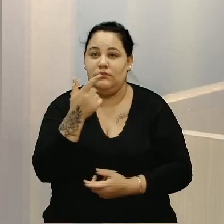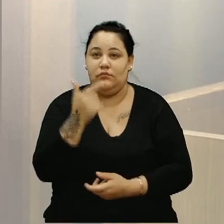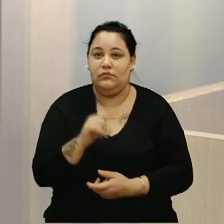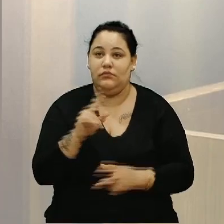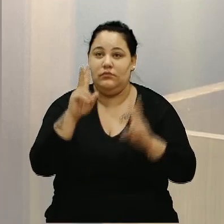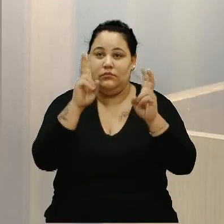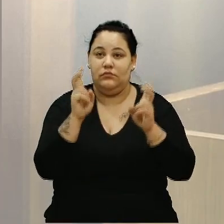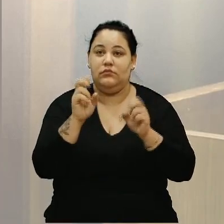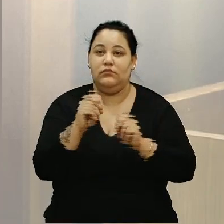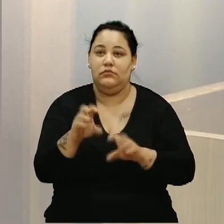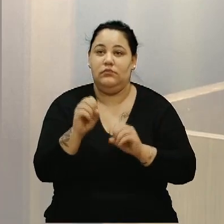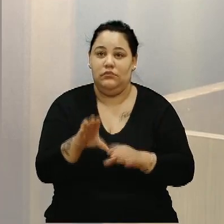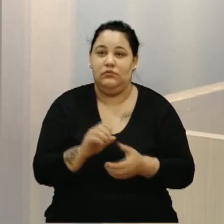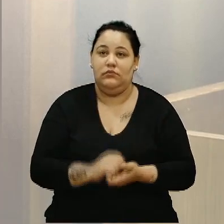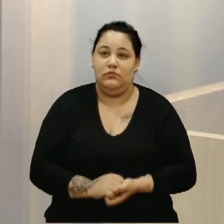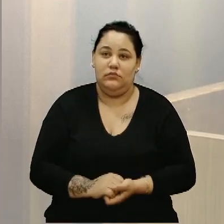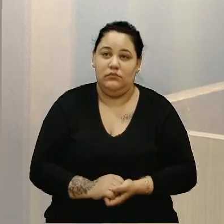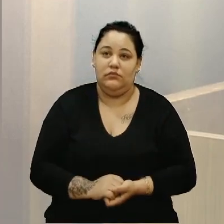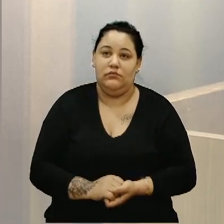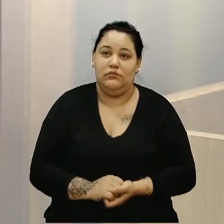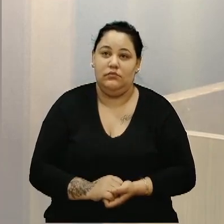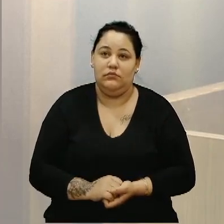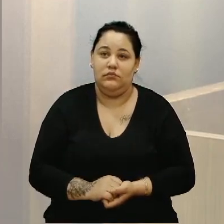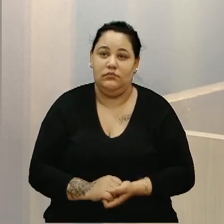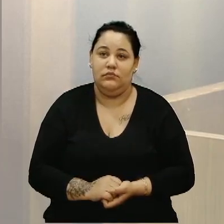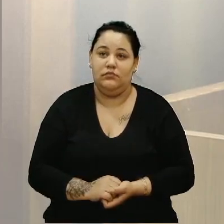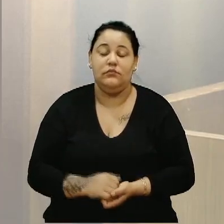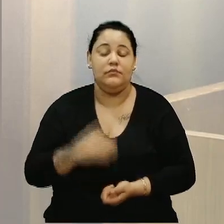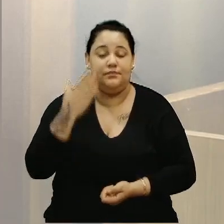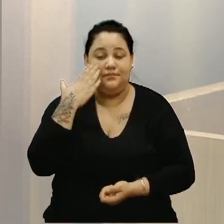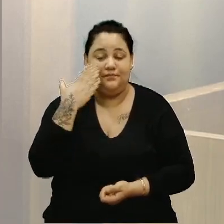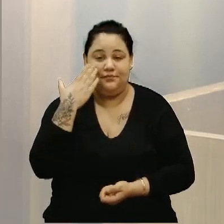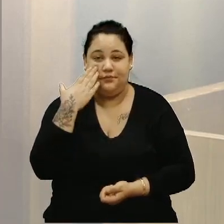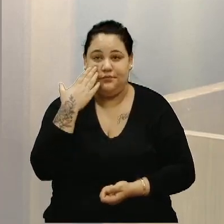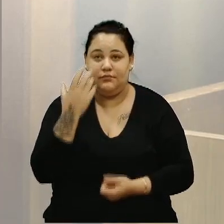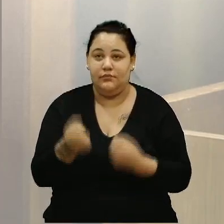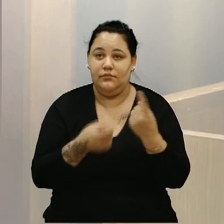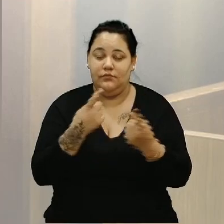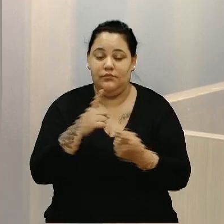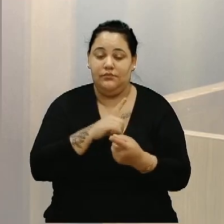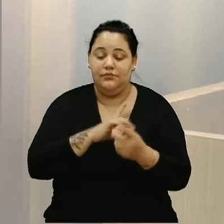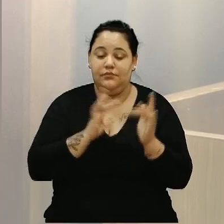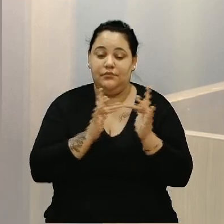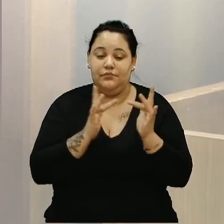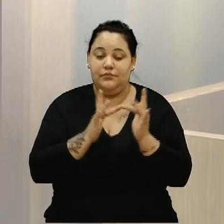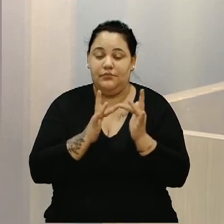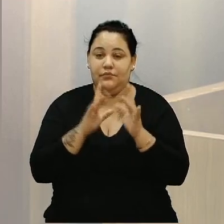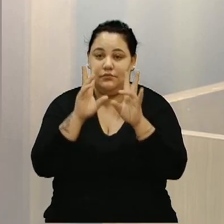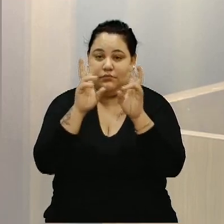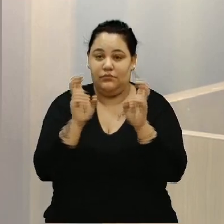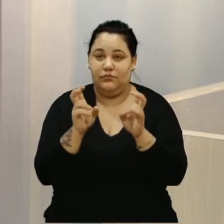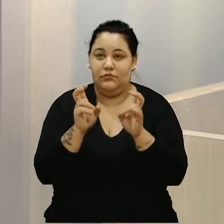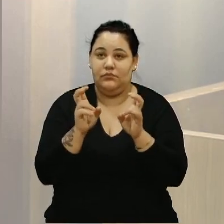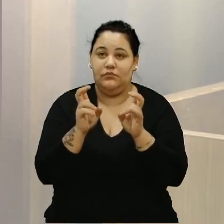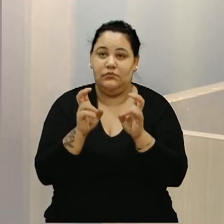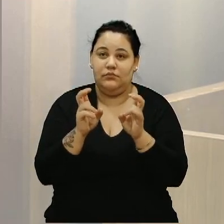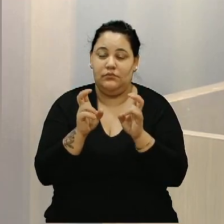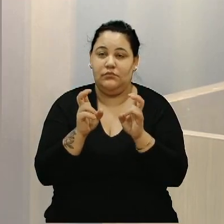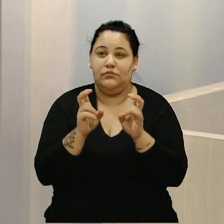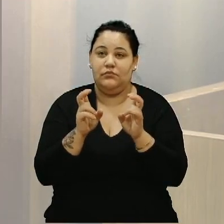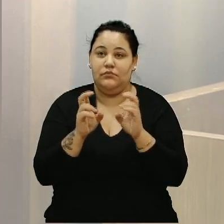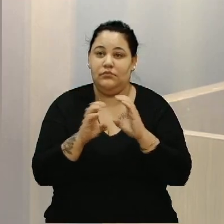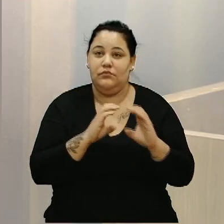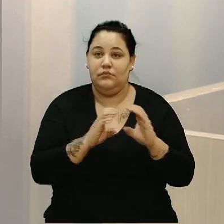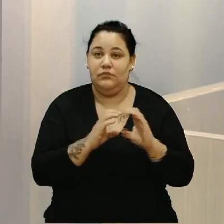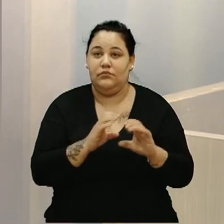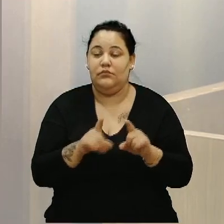educação. Eu sei que vários dos colegas têm se relacionado com esse tema, direta ou indiretamente, e